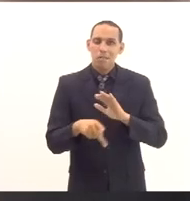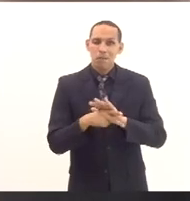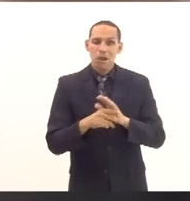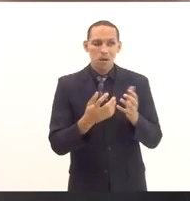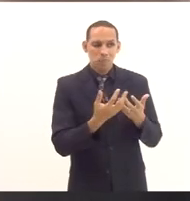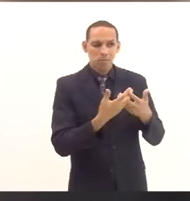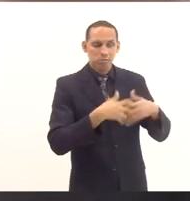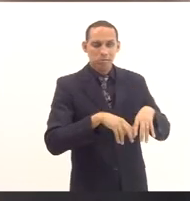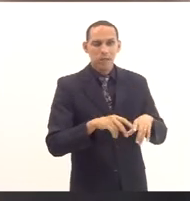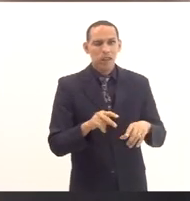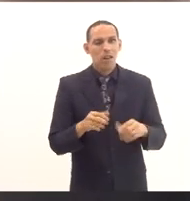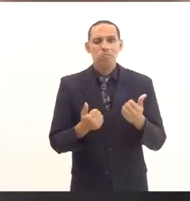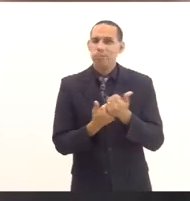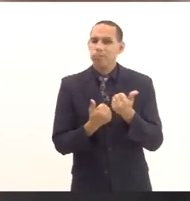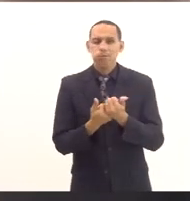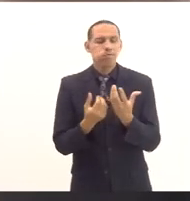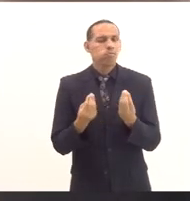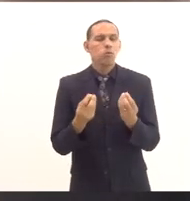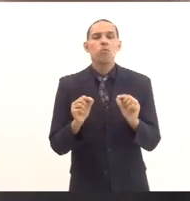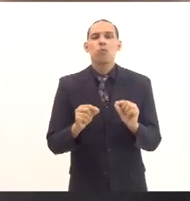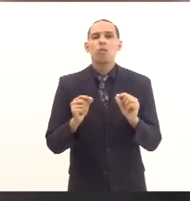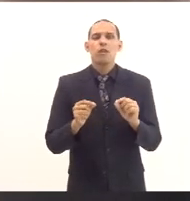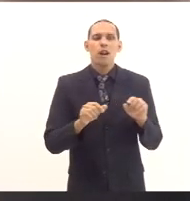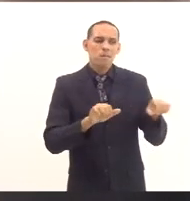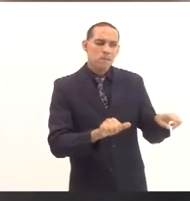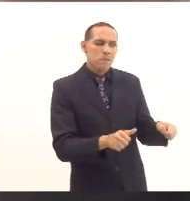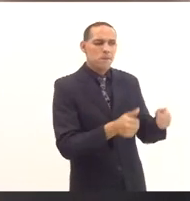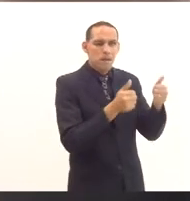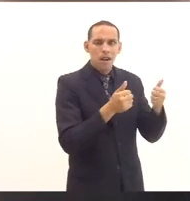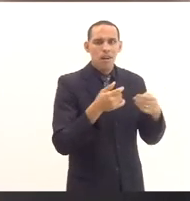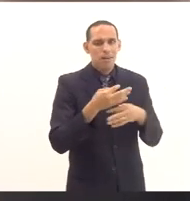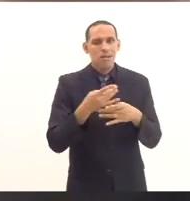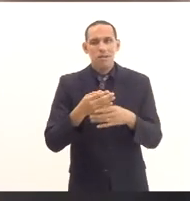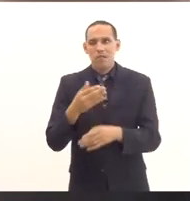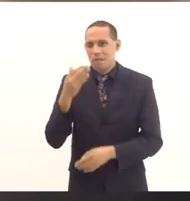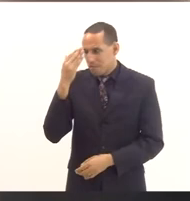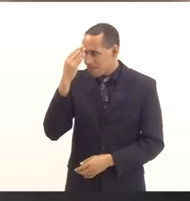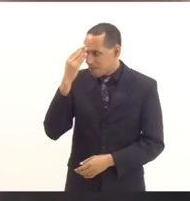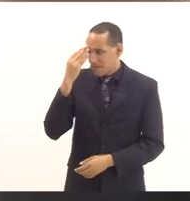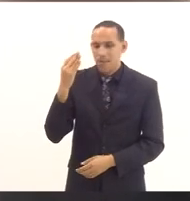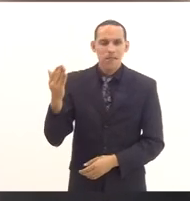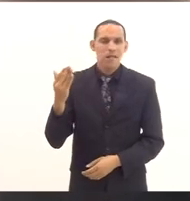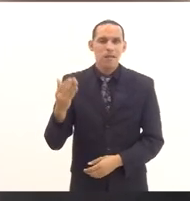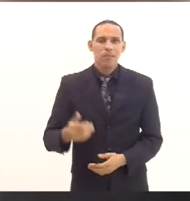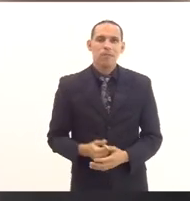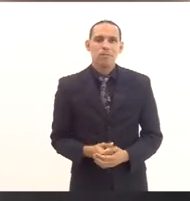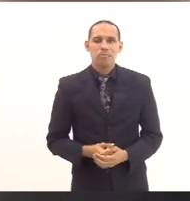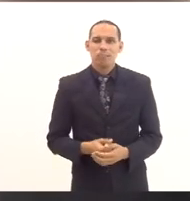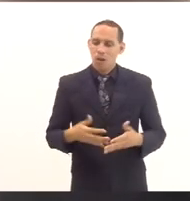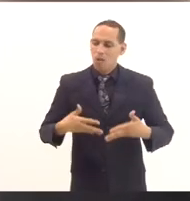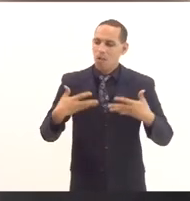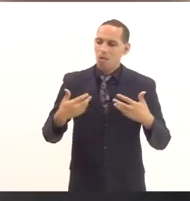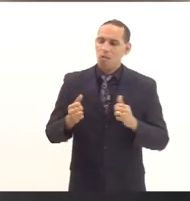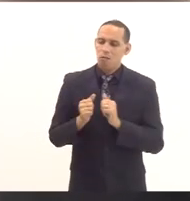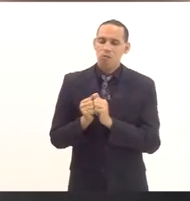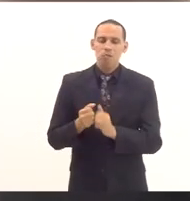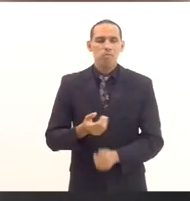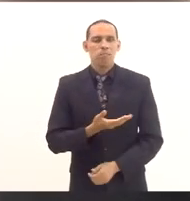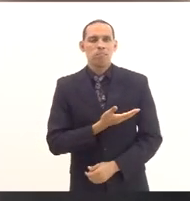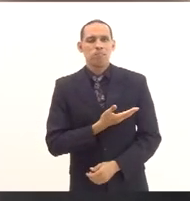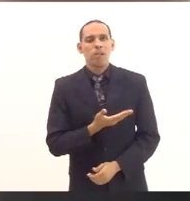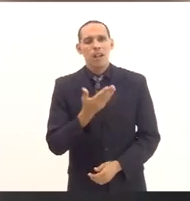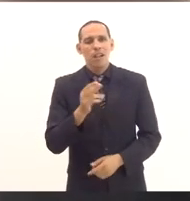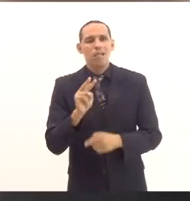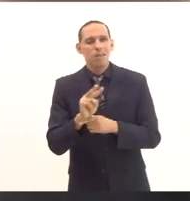que é tem contribuído muito no processo de retificação nessa cidade uma horta teu lado meu irmão e agradecer Defensoria Pública